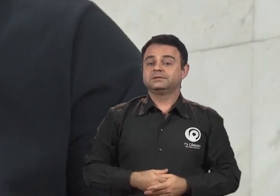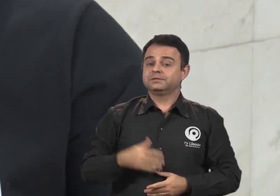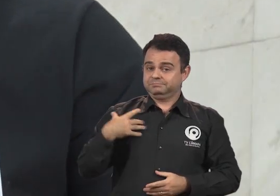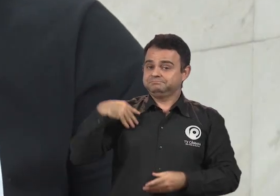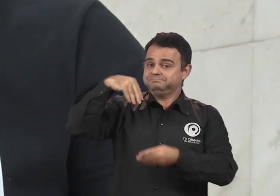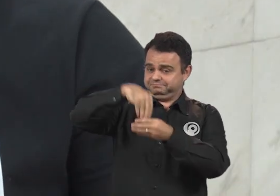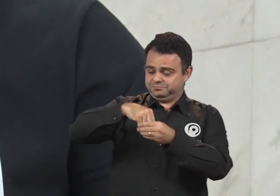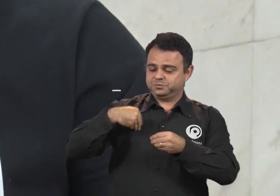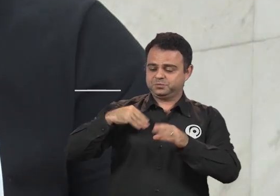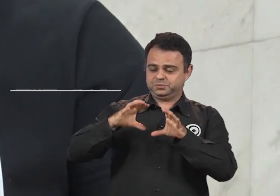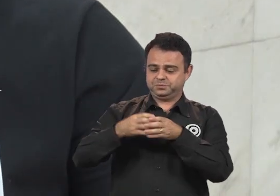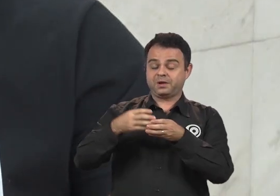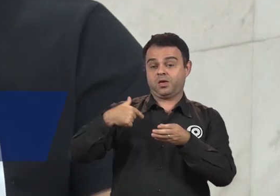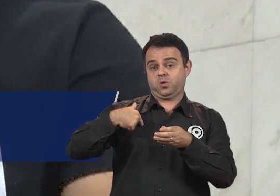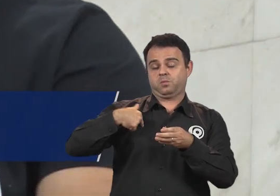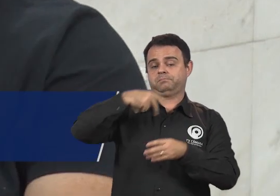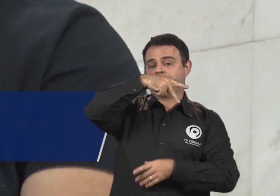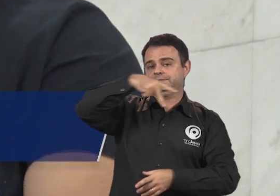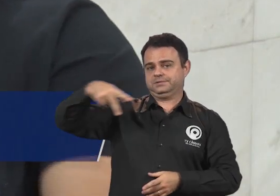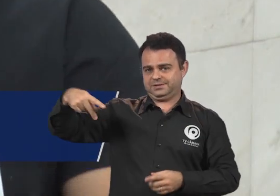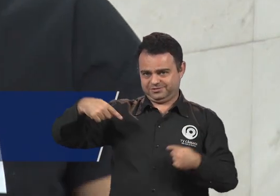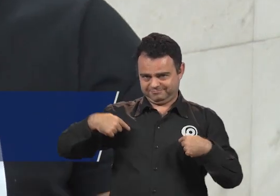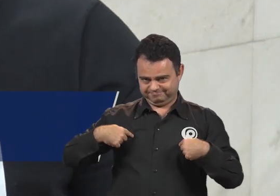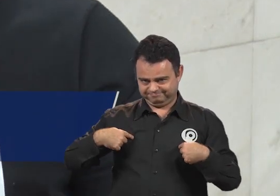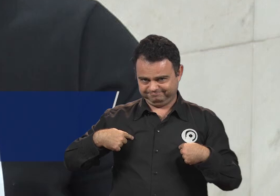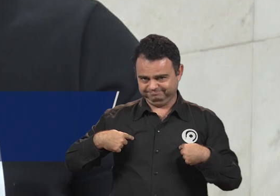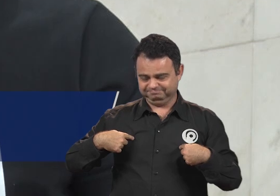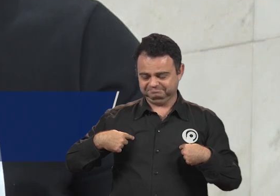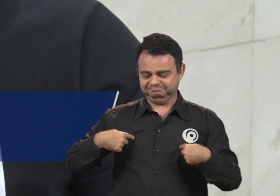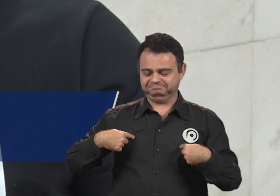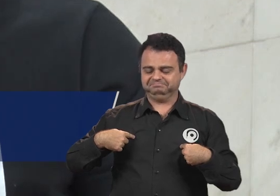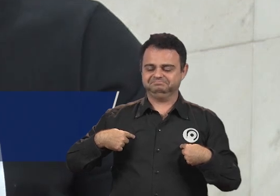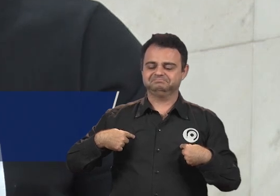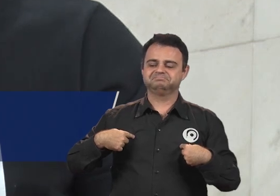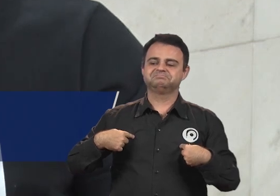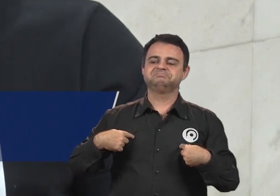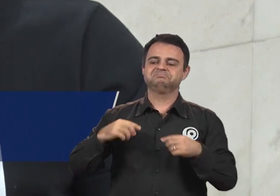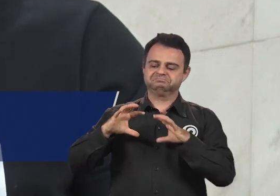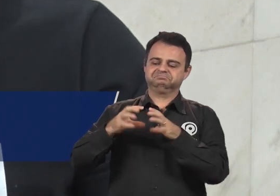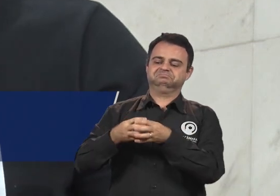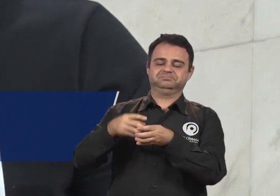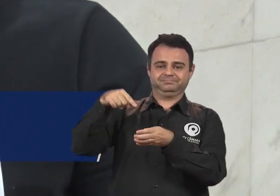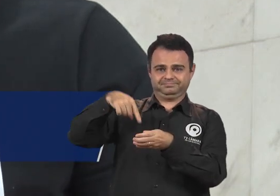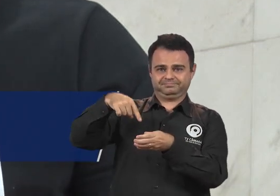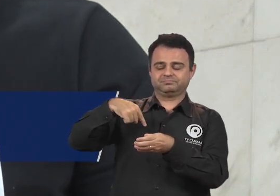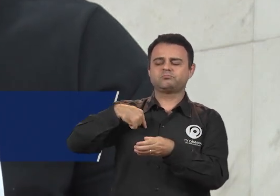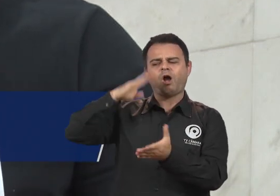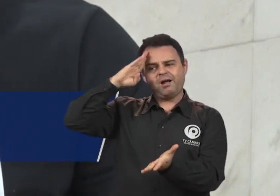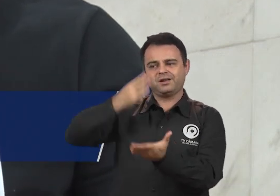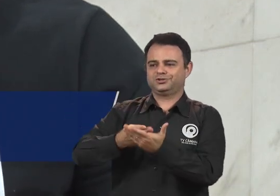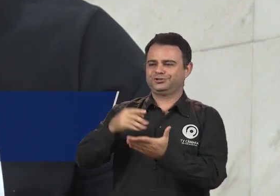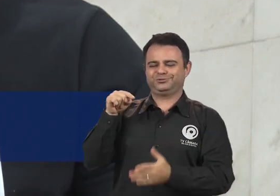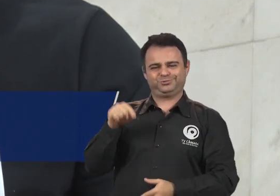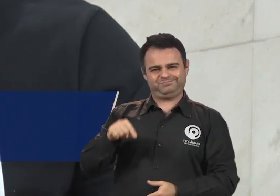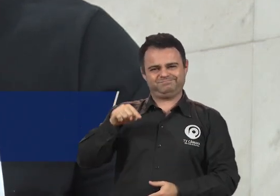presidente, tive a oportunidade de estar à frente dela. É algo que eu acredito muito,